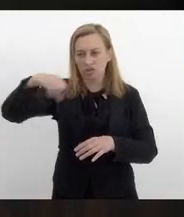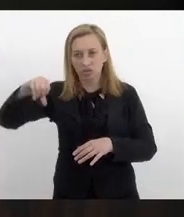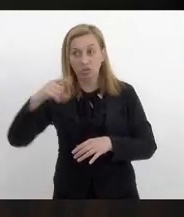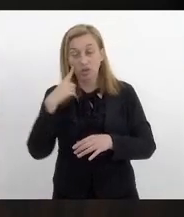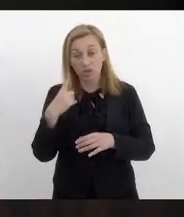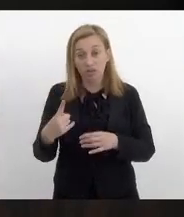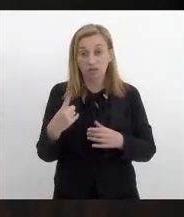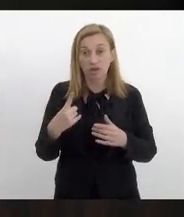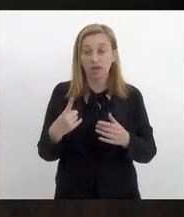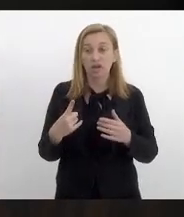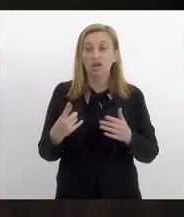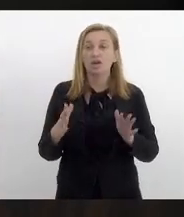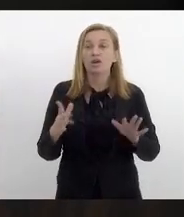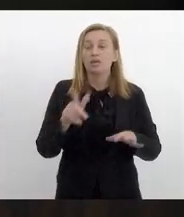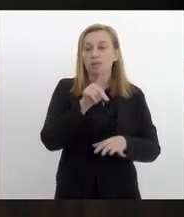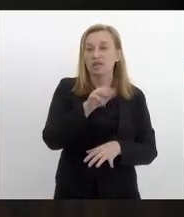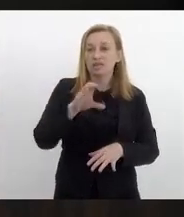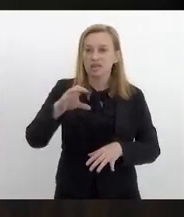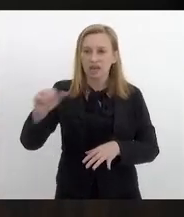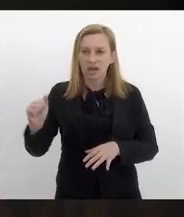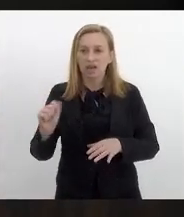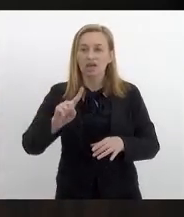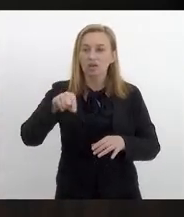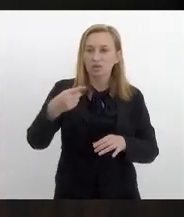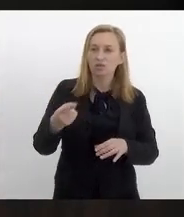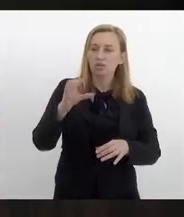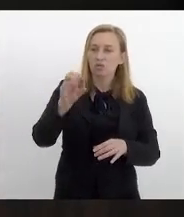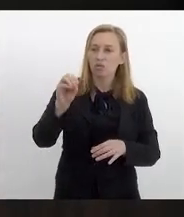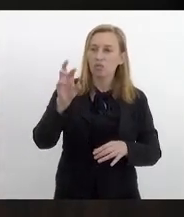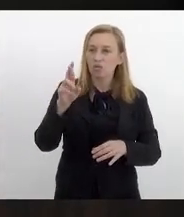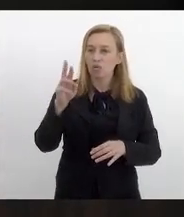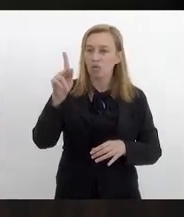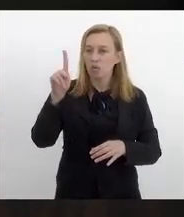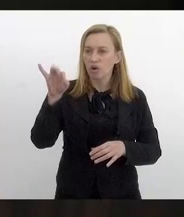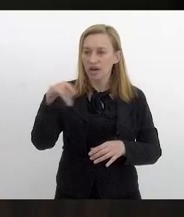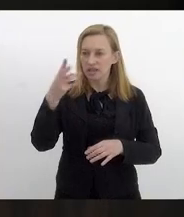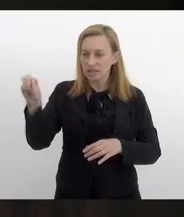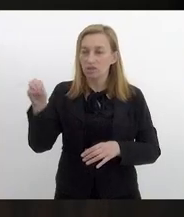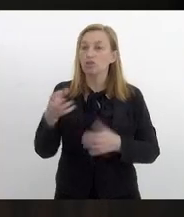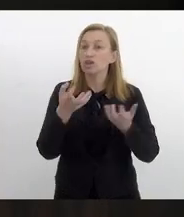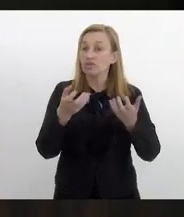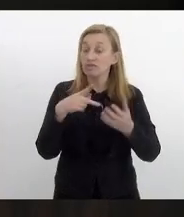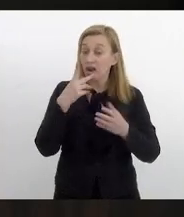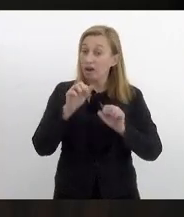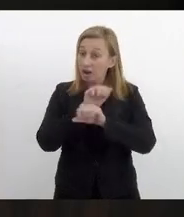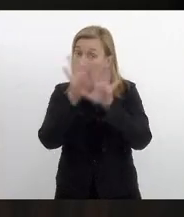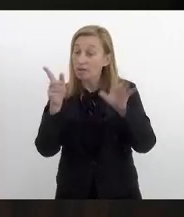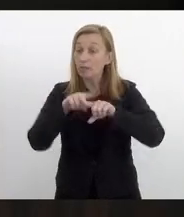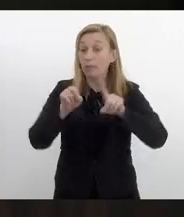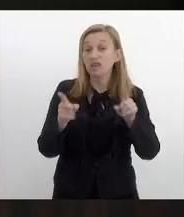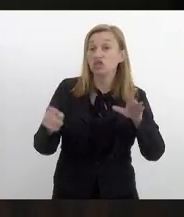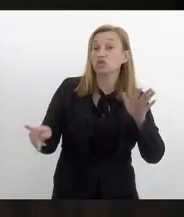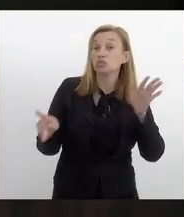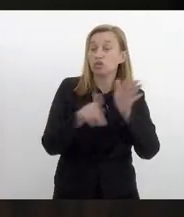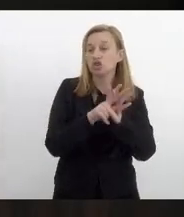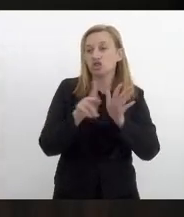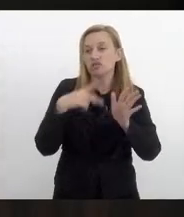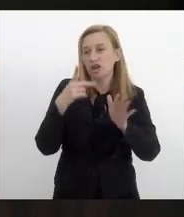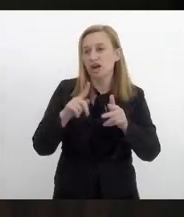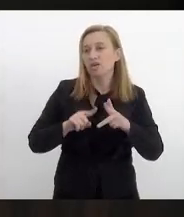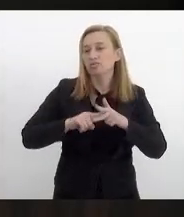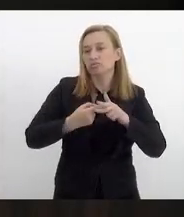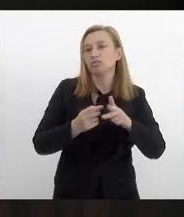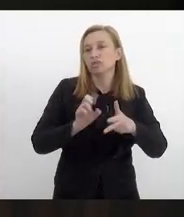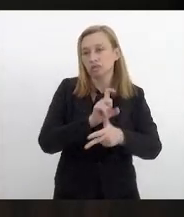coisa é a correção do IPCA, outra coisa é a incorporação, quero deixar claro. Mas a gente pode, no projeto, dizer que o Executivo vai